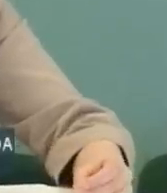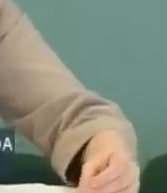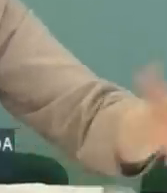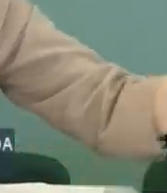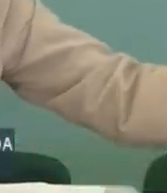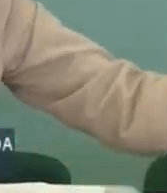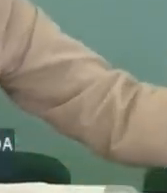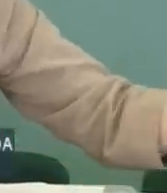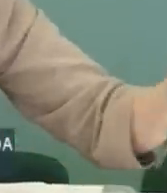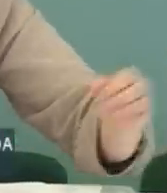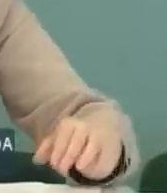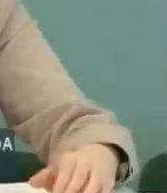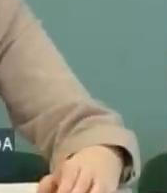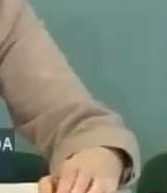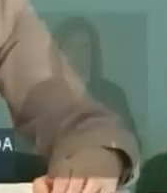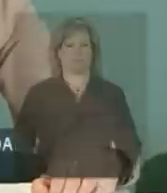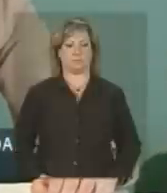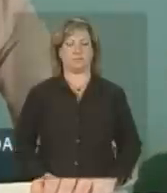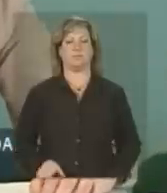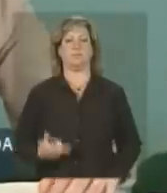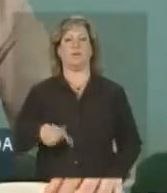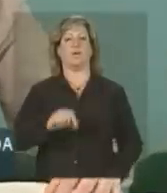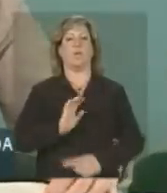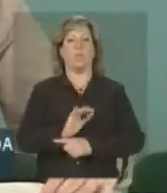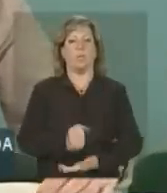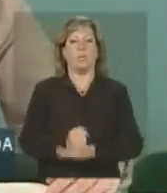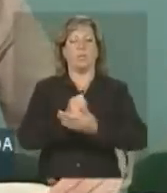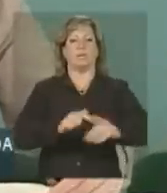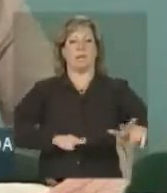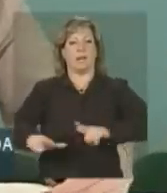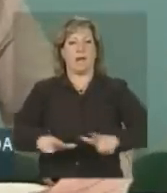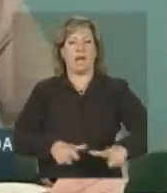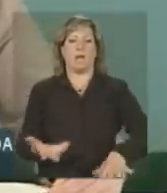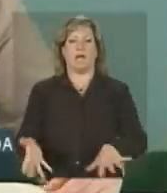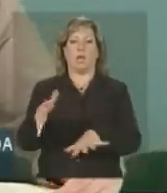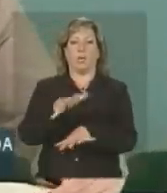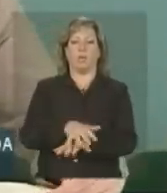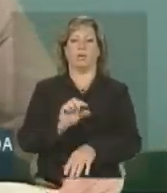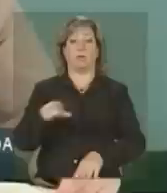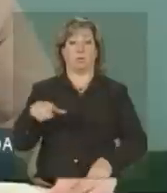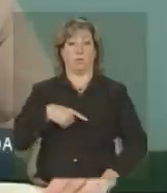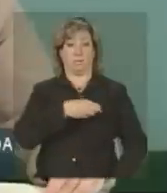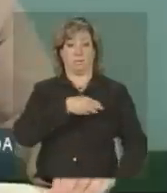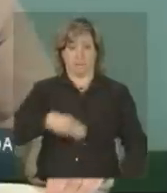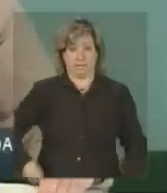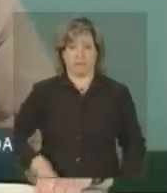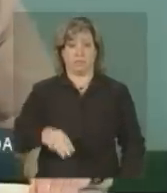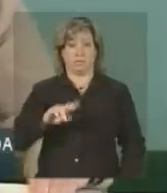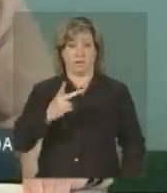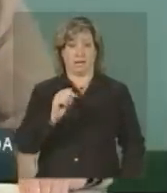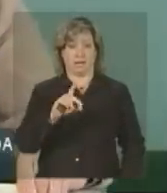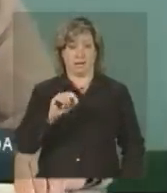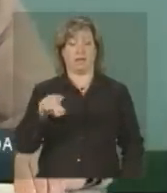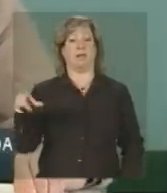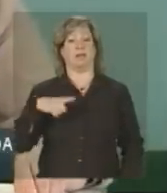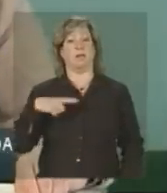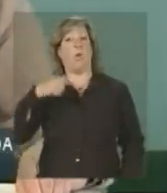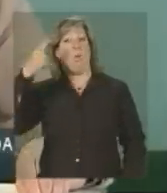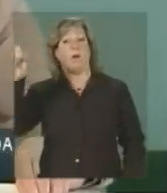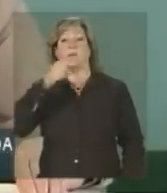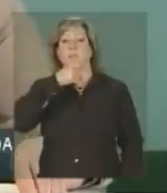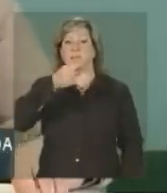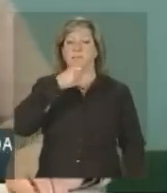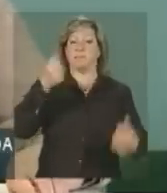eh ou das questões da promoção ao trabalho da inclusão o Ministro Fernando hadad destaca que ele está numa outra coletiva sobre o